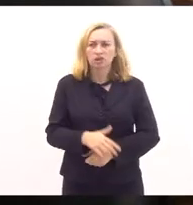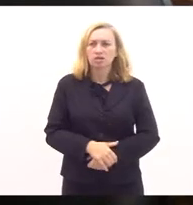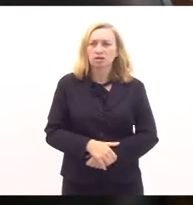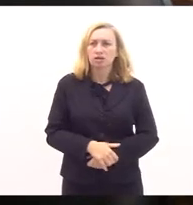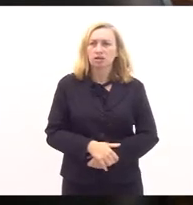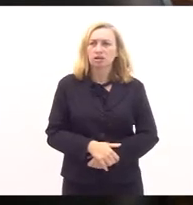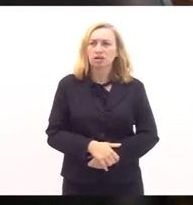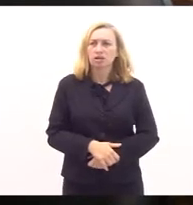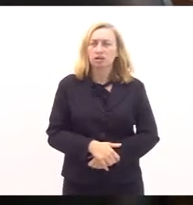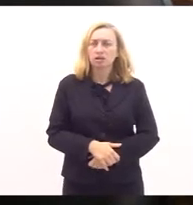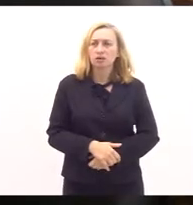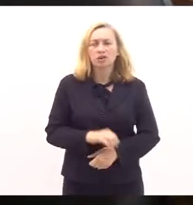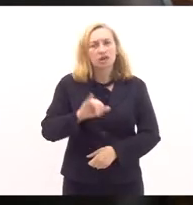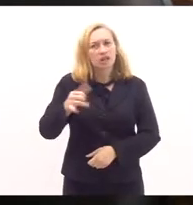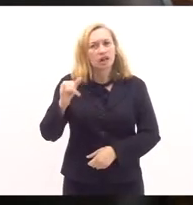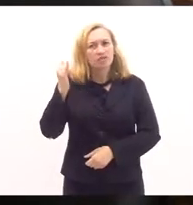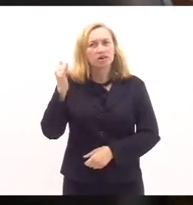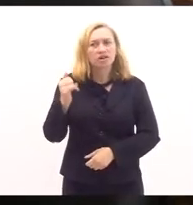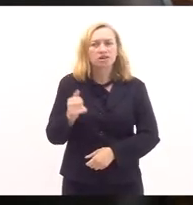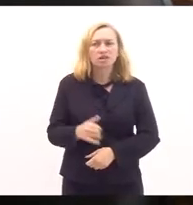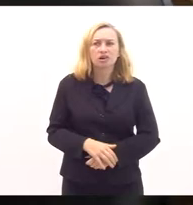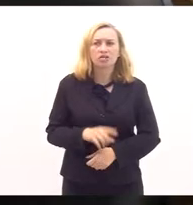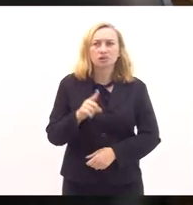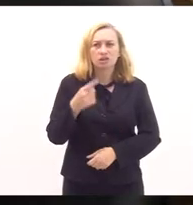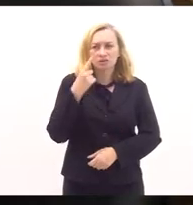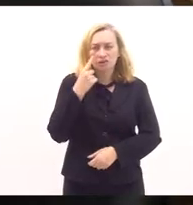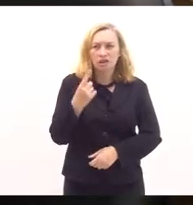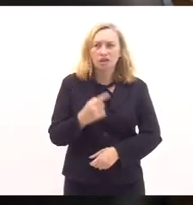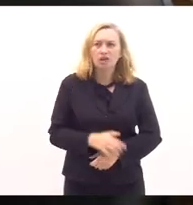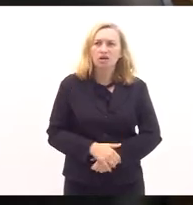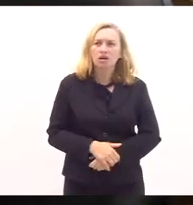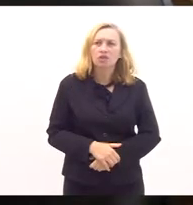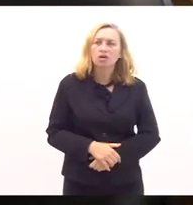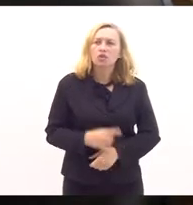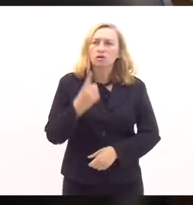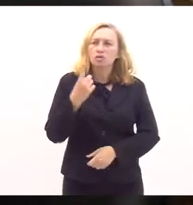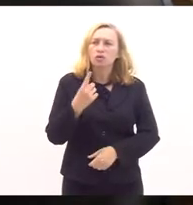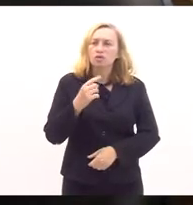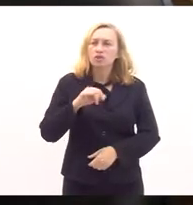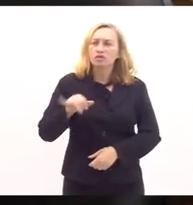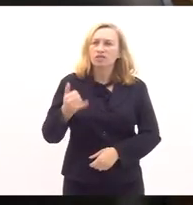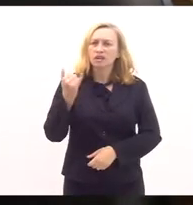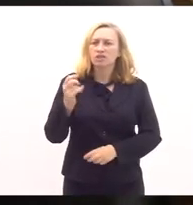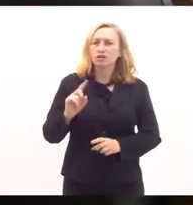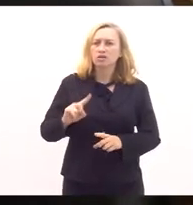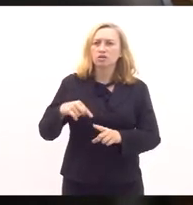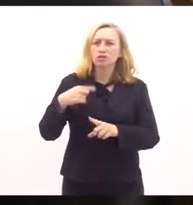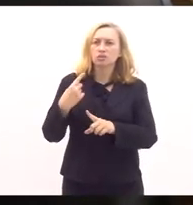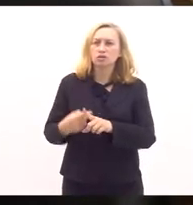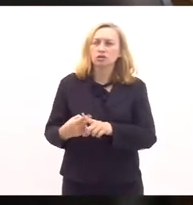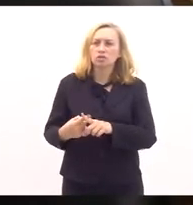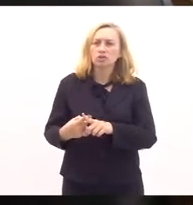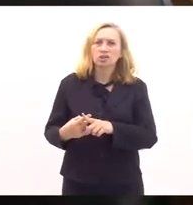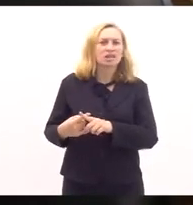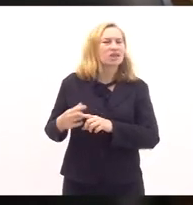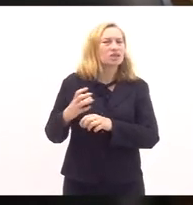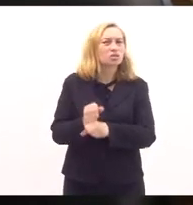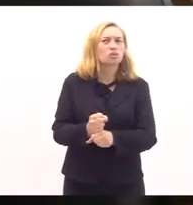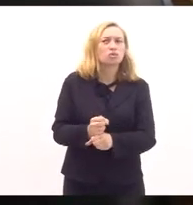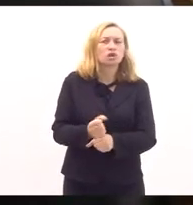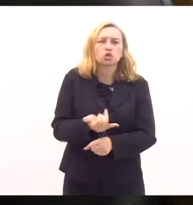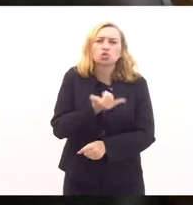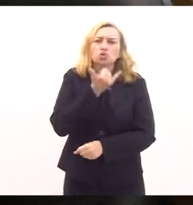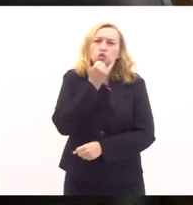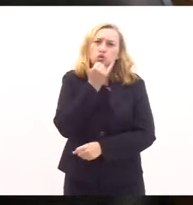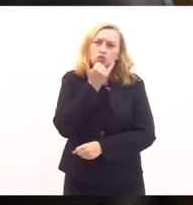Tá? A inflação de... Se você botar uma inflação em cima da outra, você está somando. Desculpa